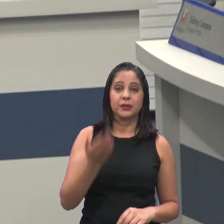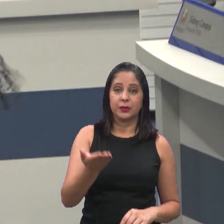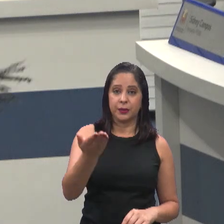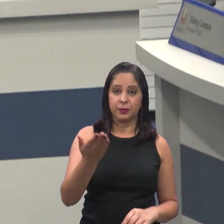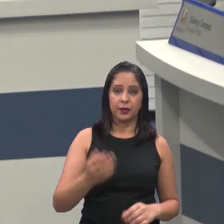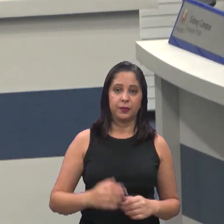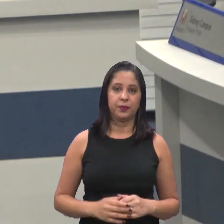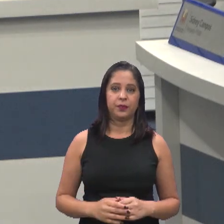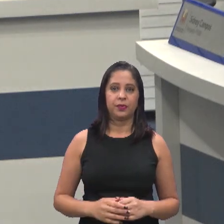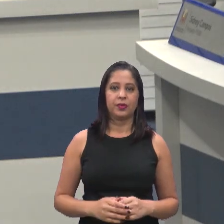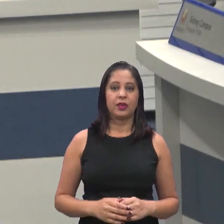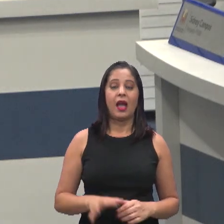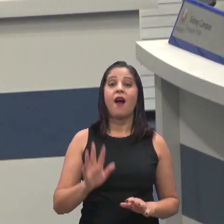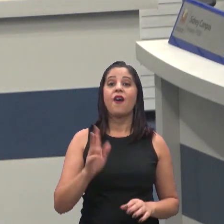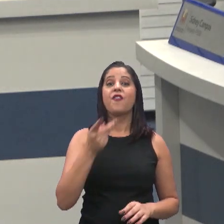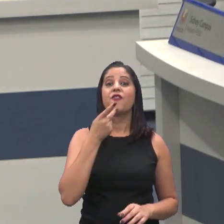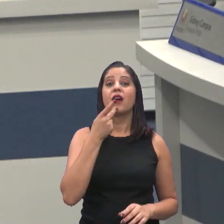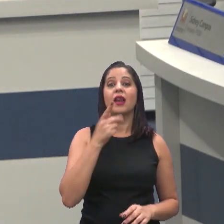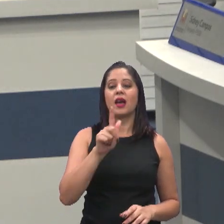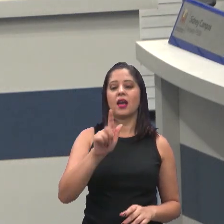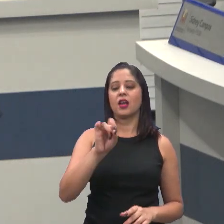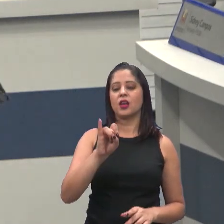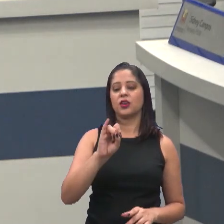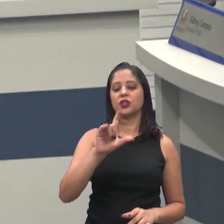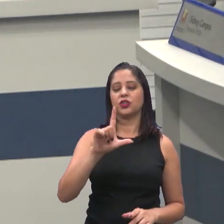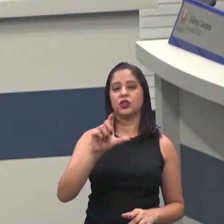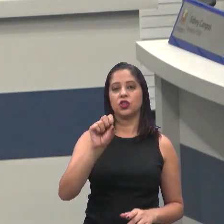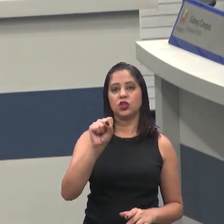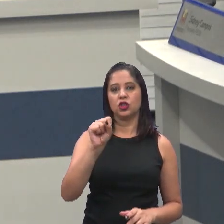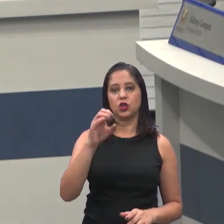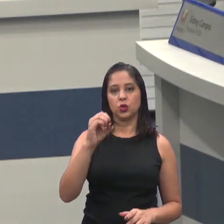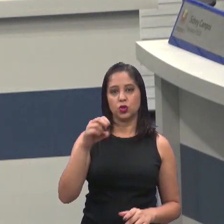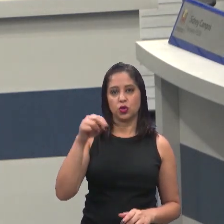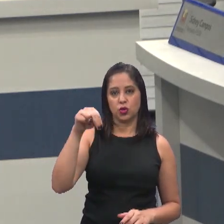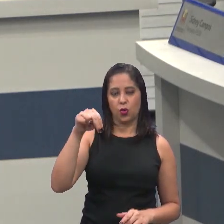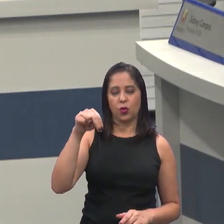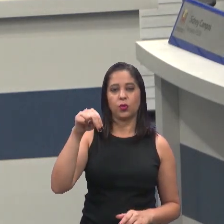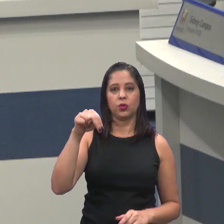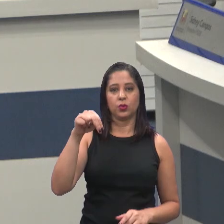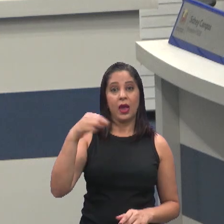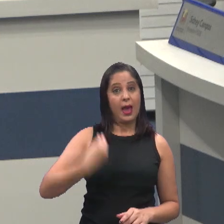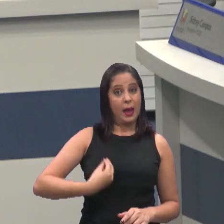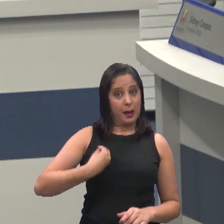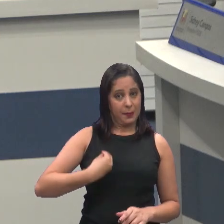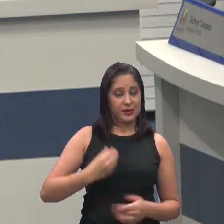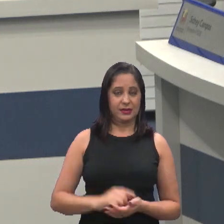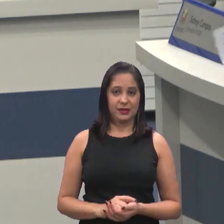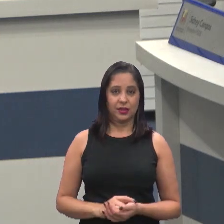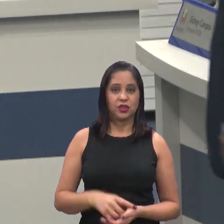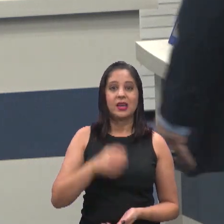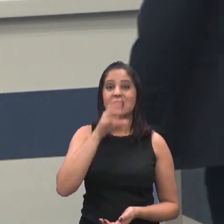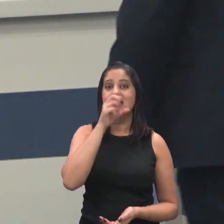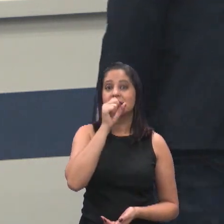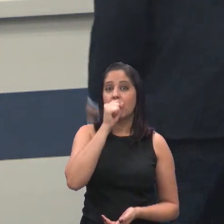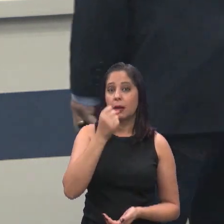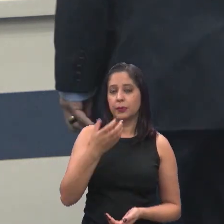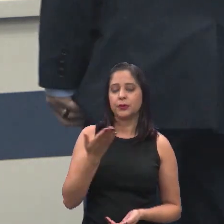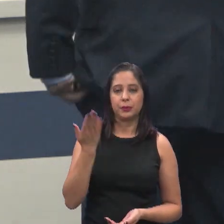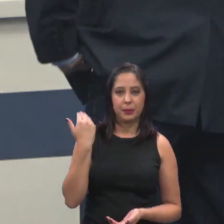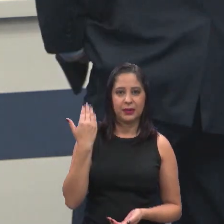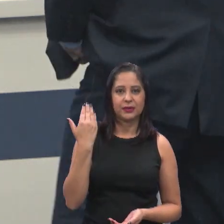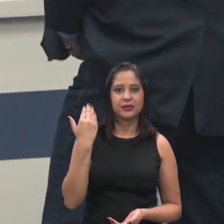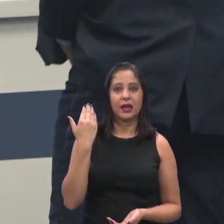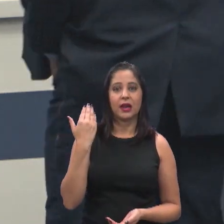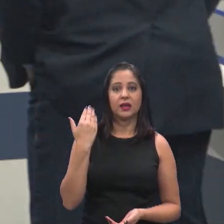registrar a presença aqui do Gilson, que, levanta aí, Gilson, esse final de semana, no sábado, ele fez um